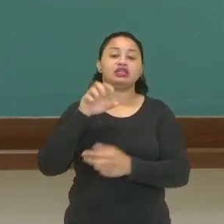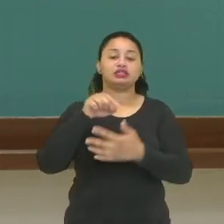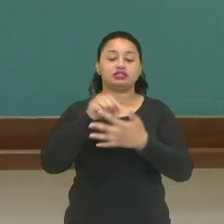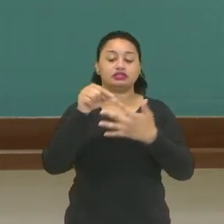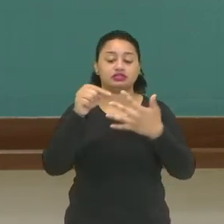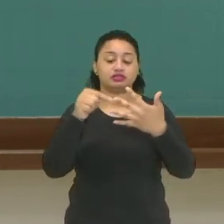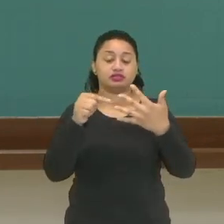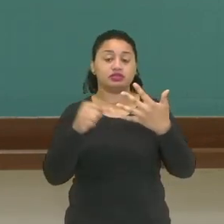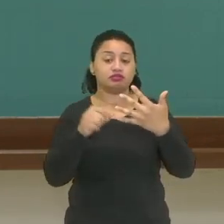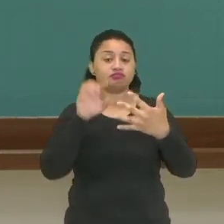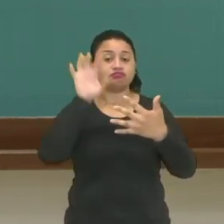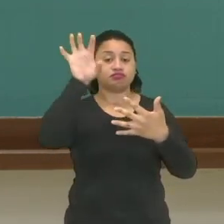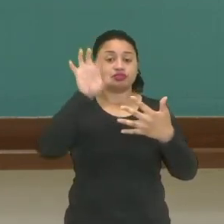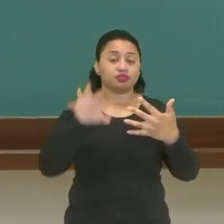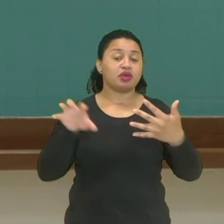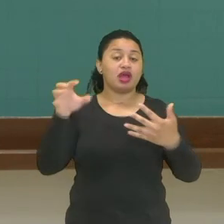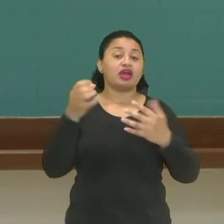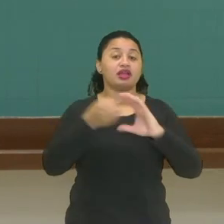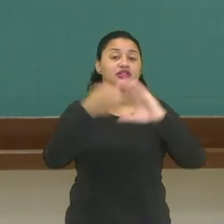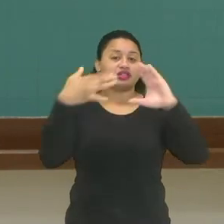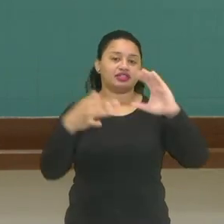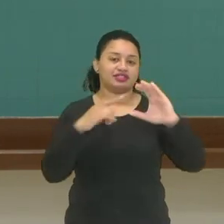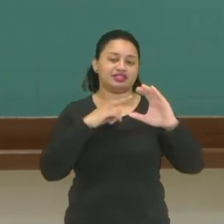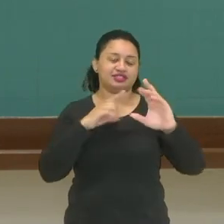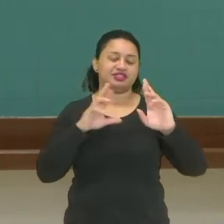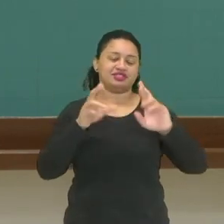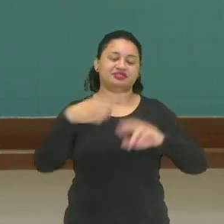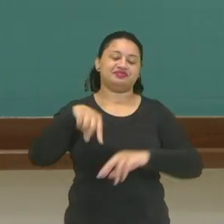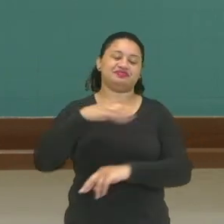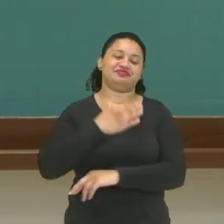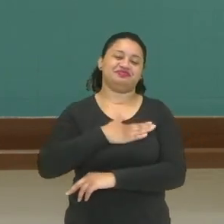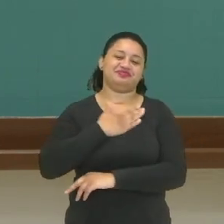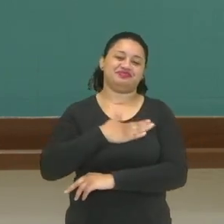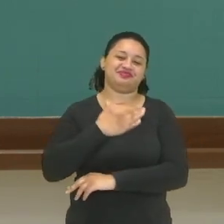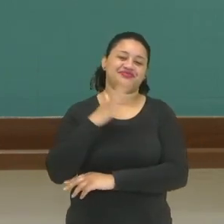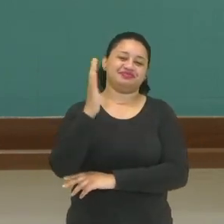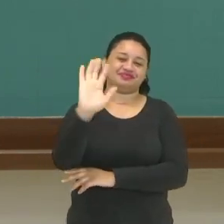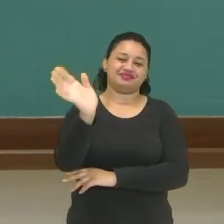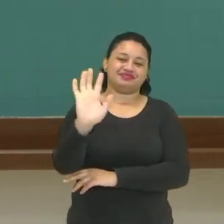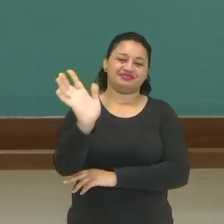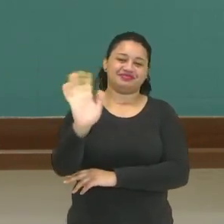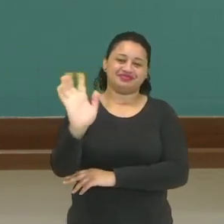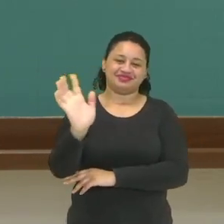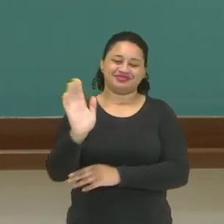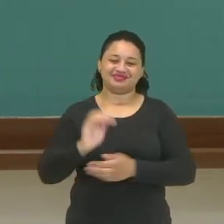e quais são as características disso. Eu espero que vocês tenham gostado então dessa aula. Até o